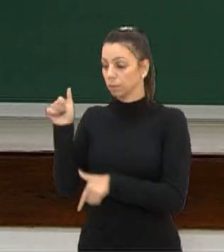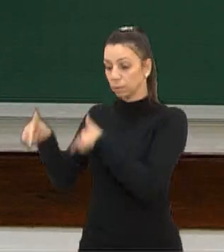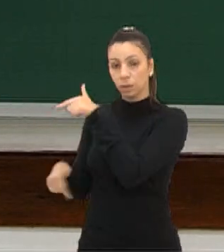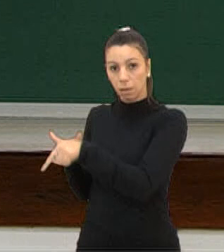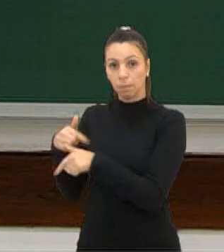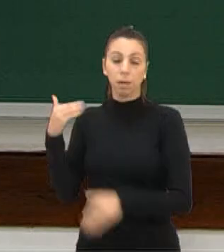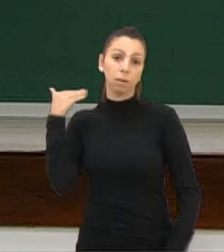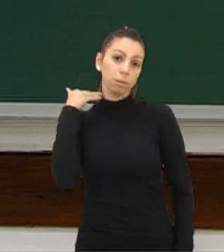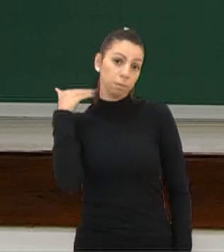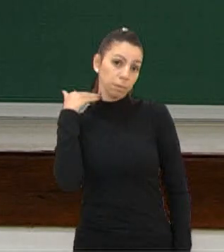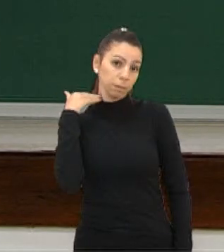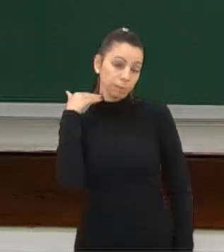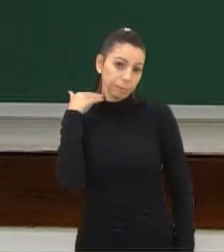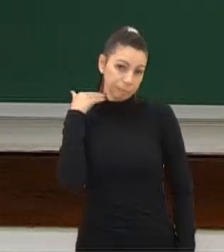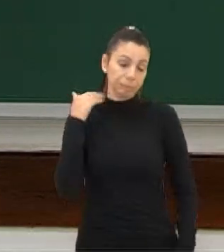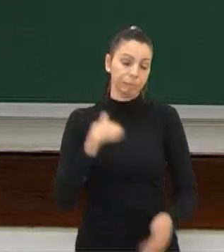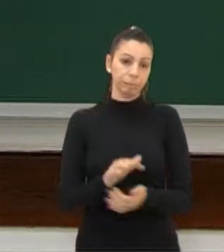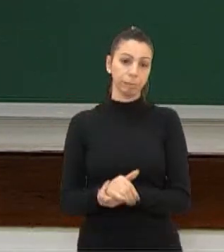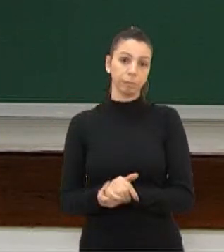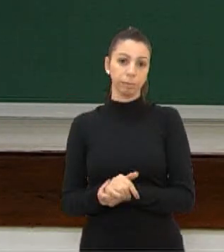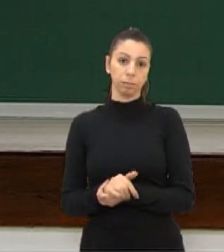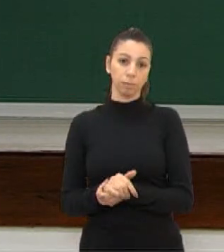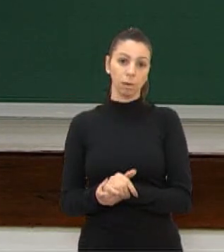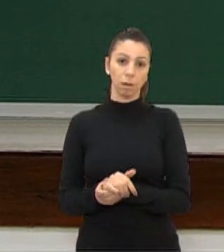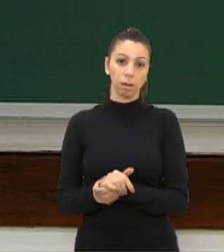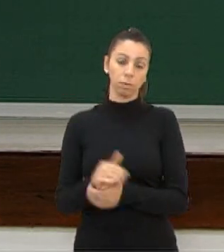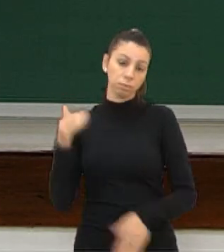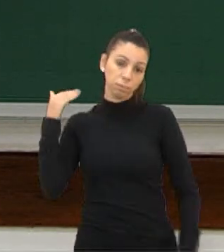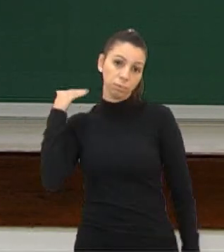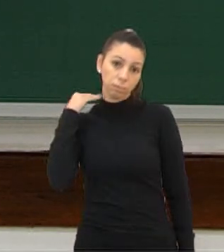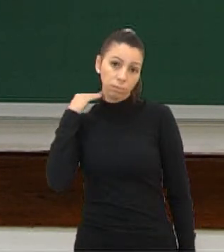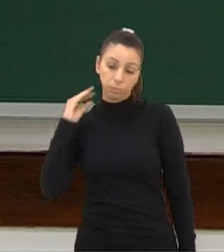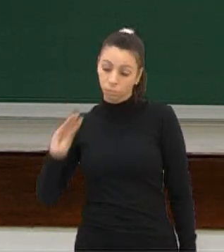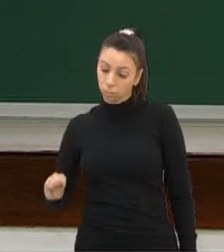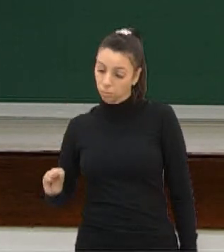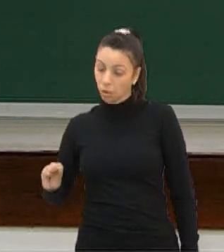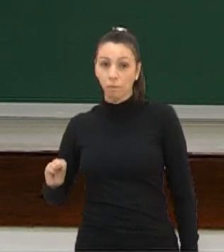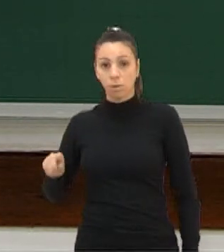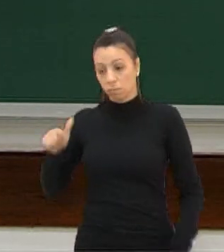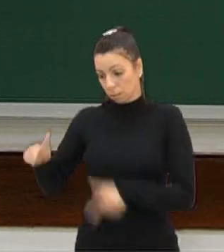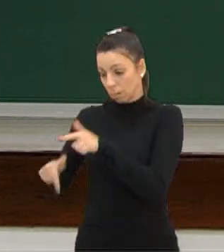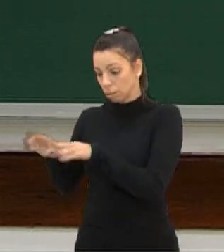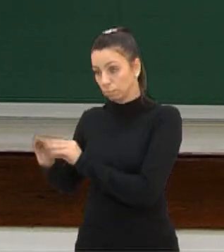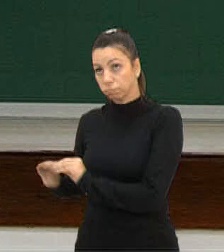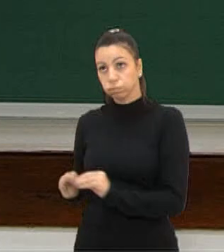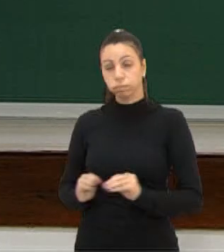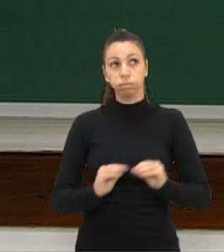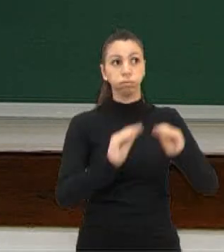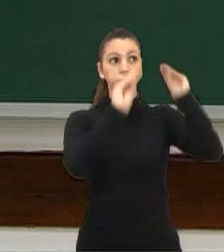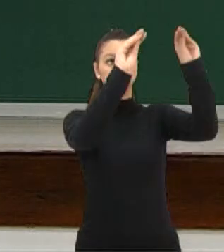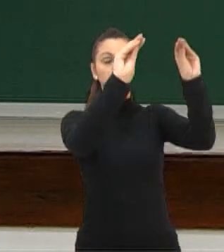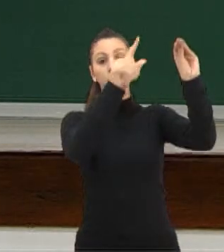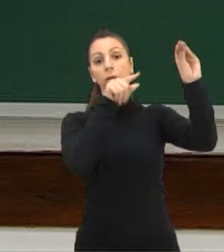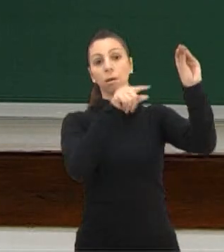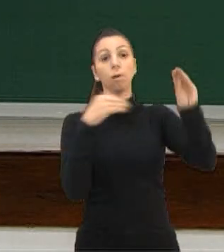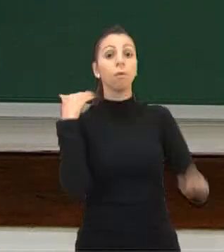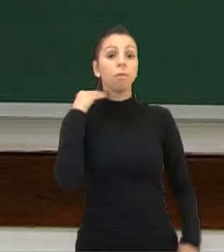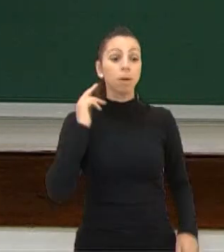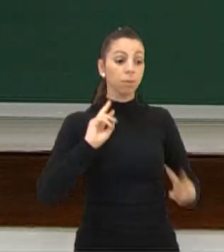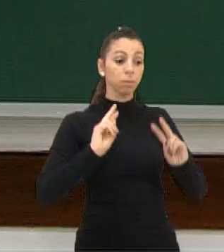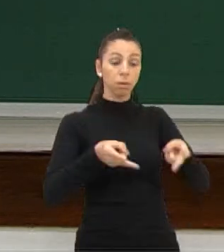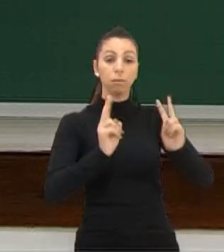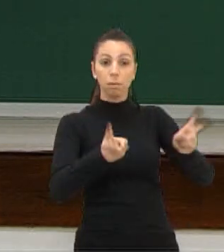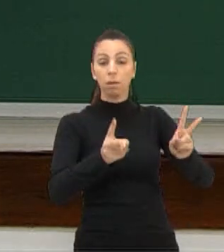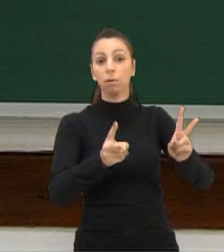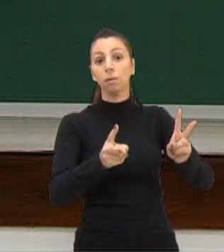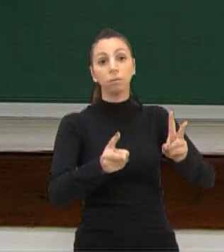outro estado, para outra agência, o banco ele vai continuar sendo o mesmo, vai mudar o número da agência, vai mudar os colegas de trabalho,